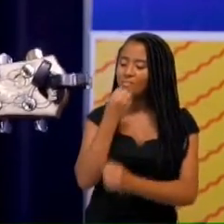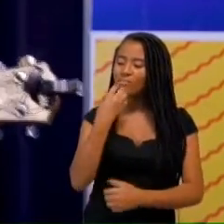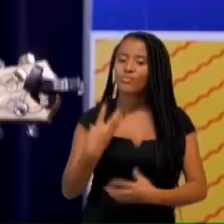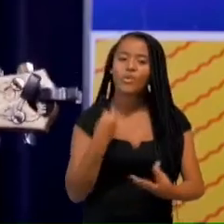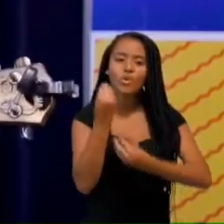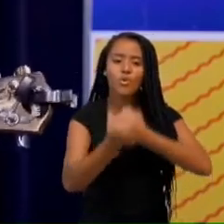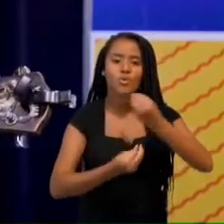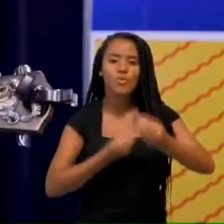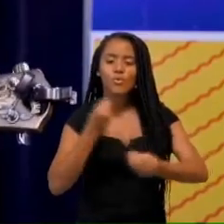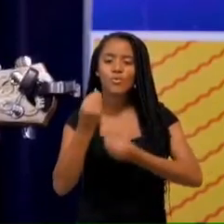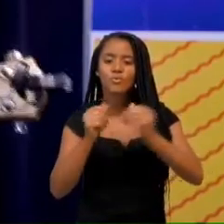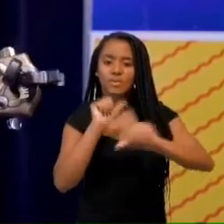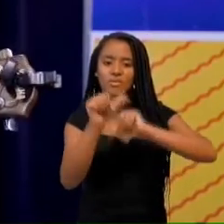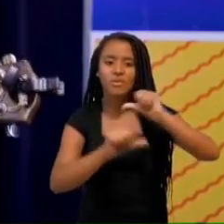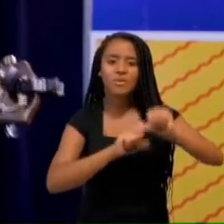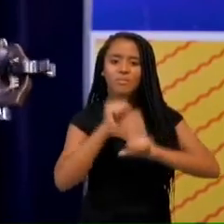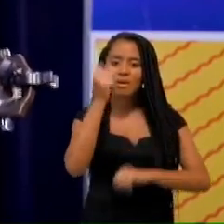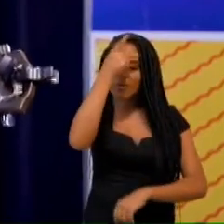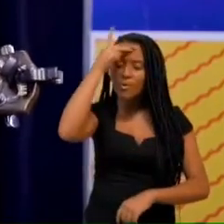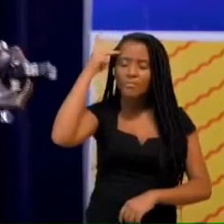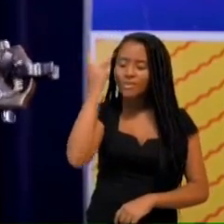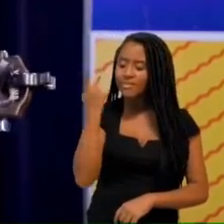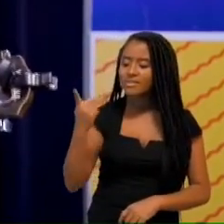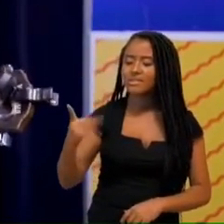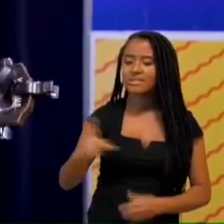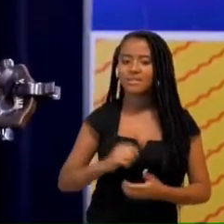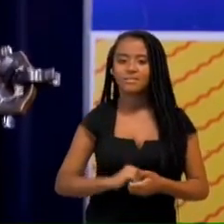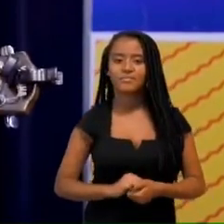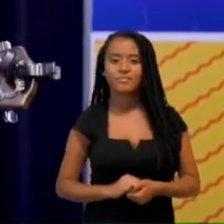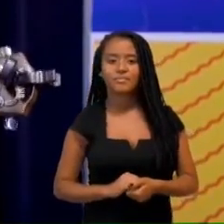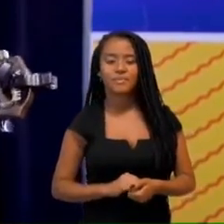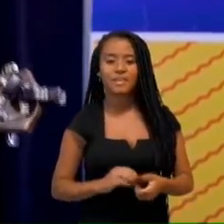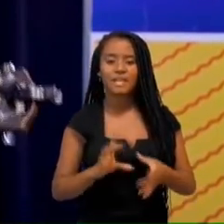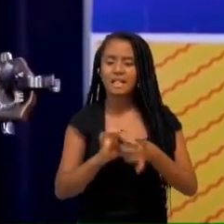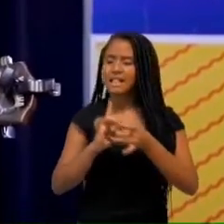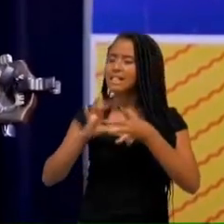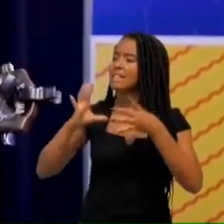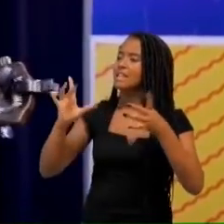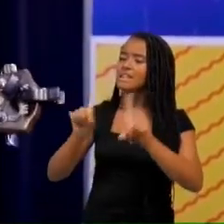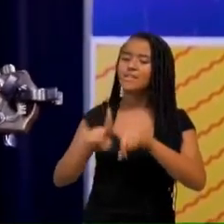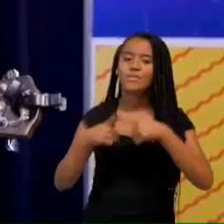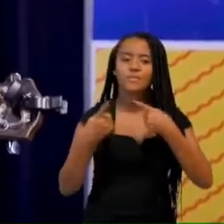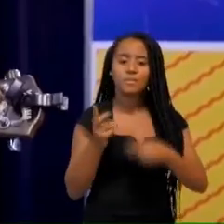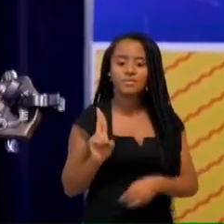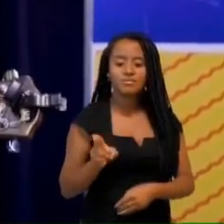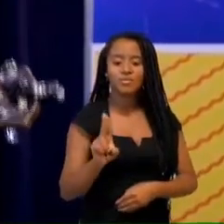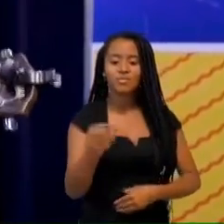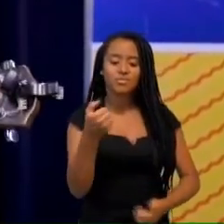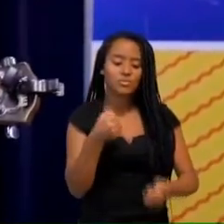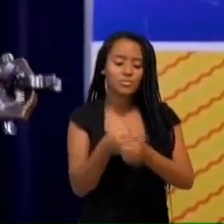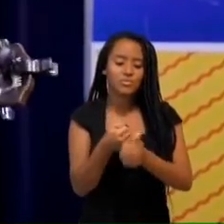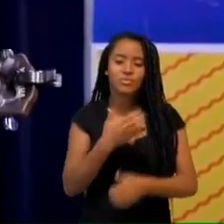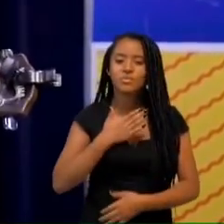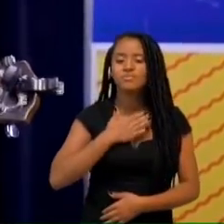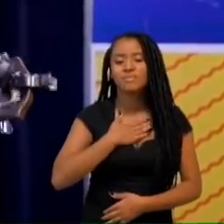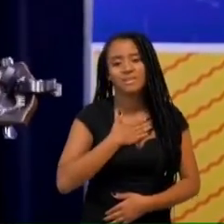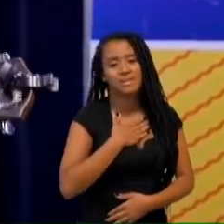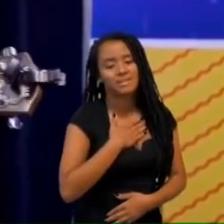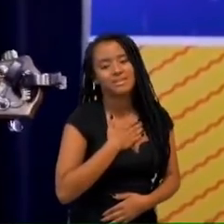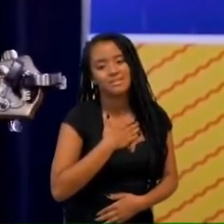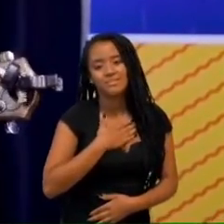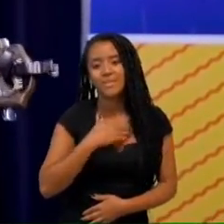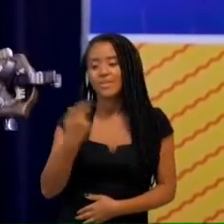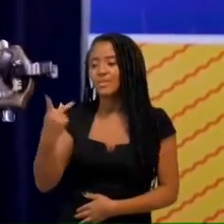faz para ser alguém assim desapegada mais grudada em